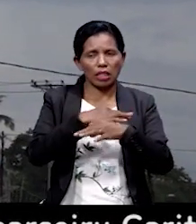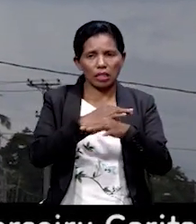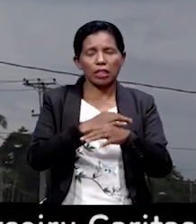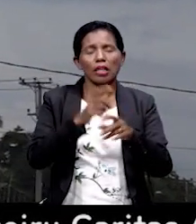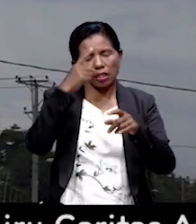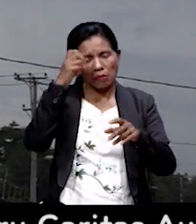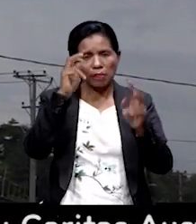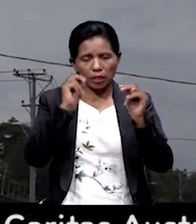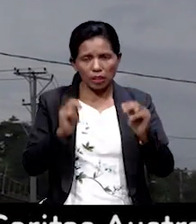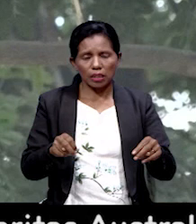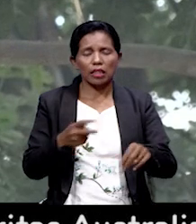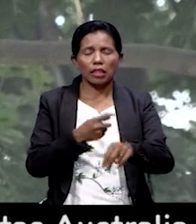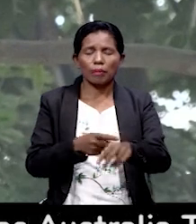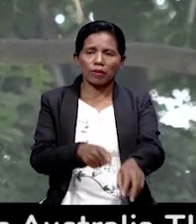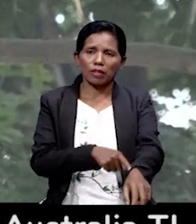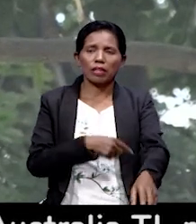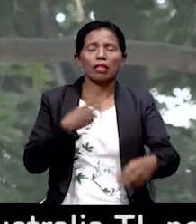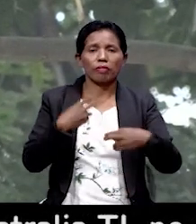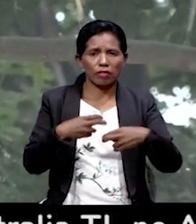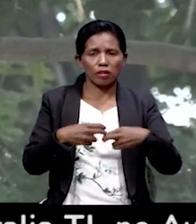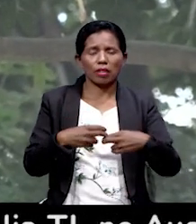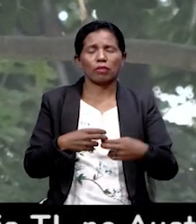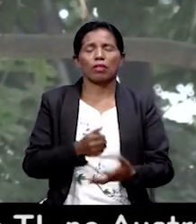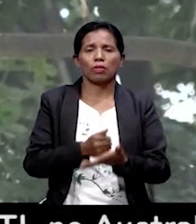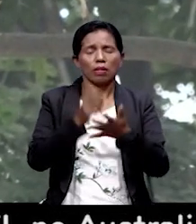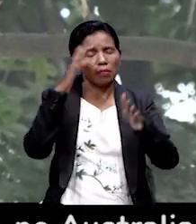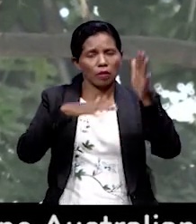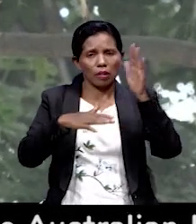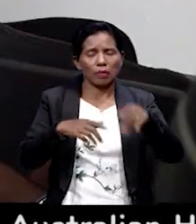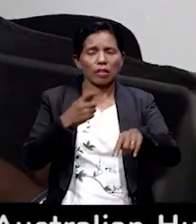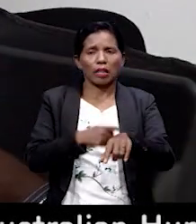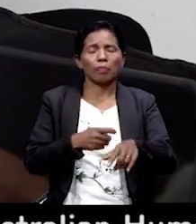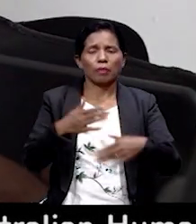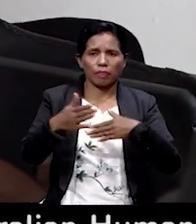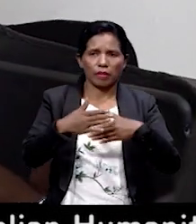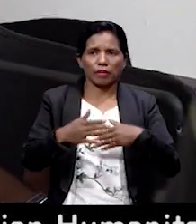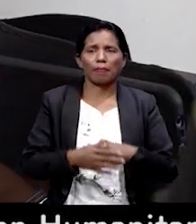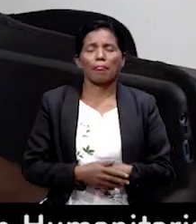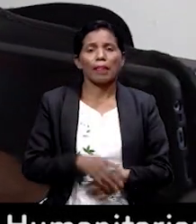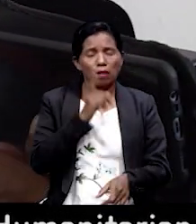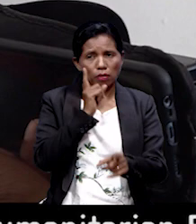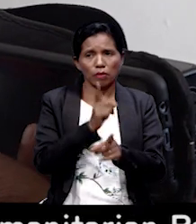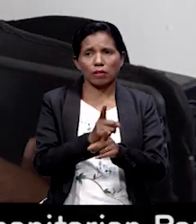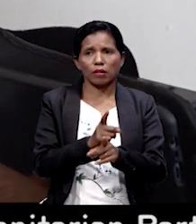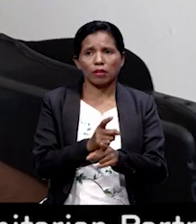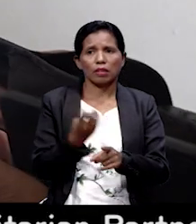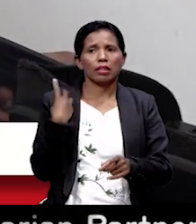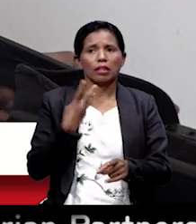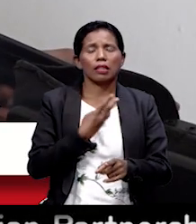naruk. Não é difícil a tu resolver o problema, né? E a tempo barak. Los uni e ne factos que itania ahi sem